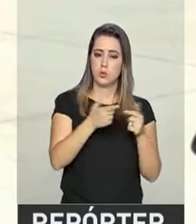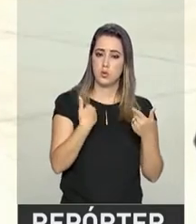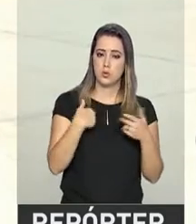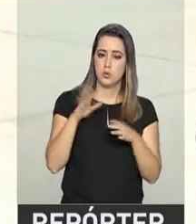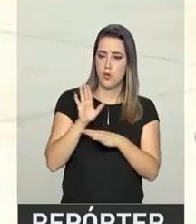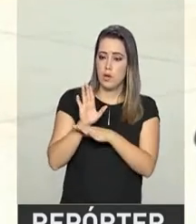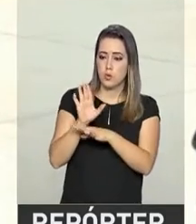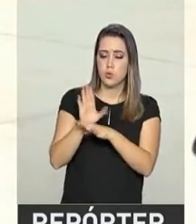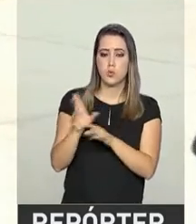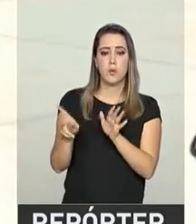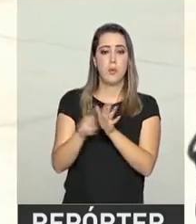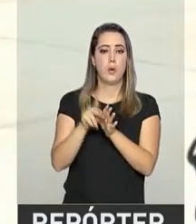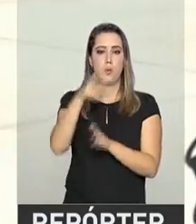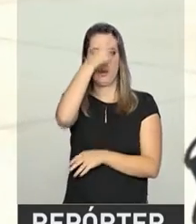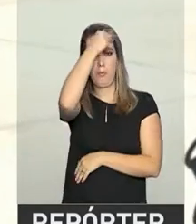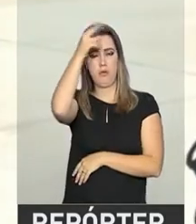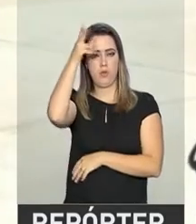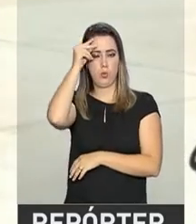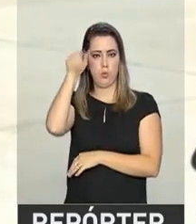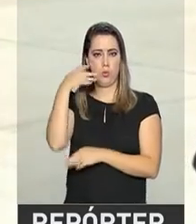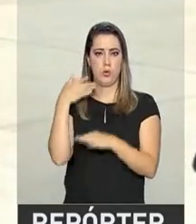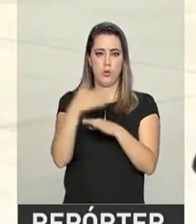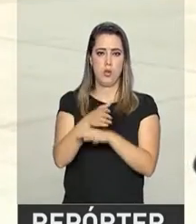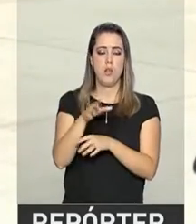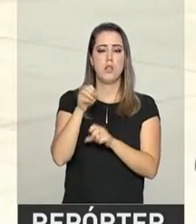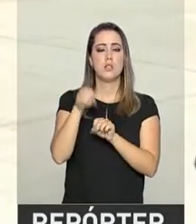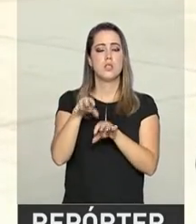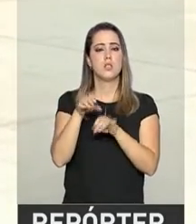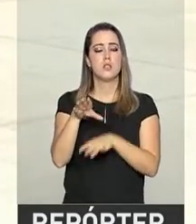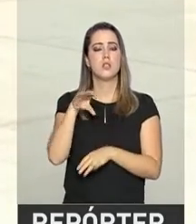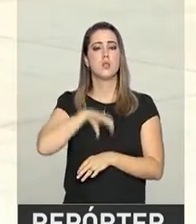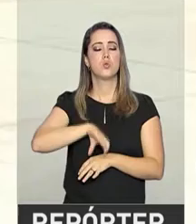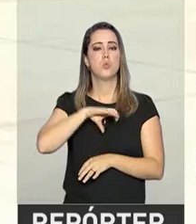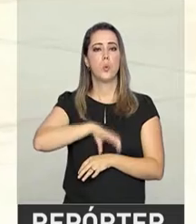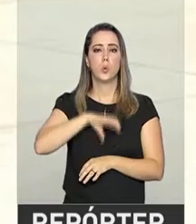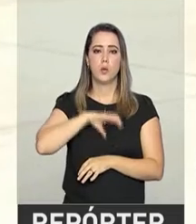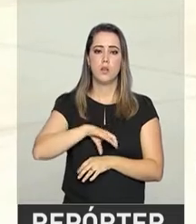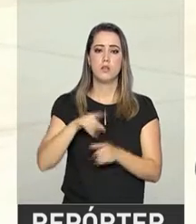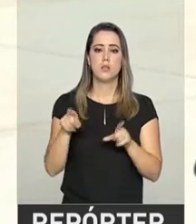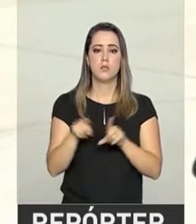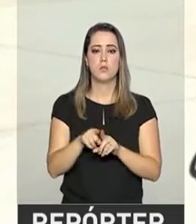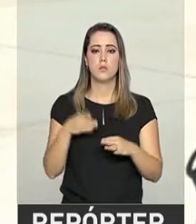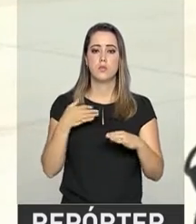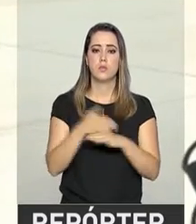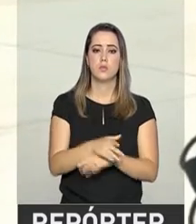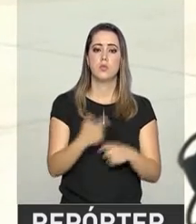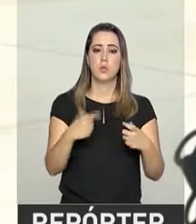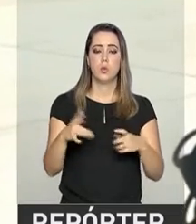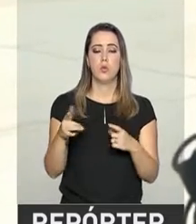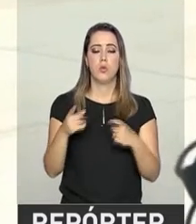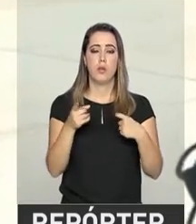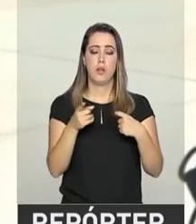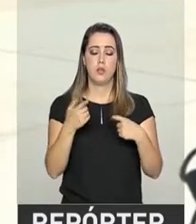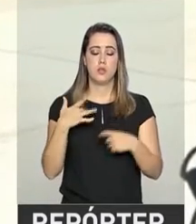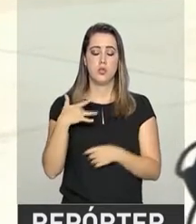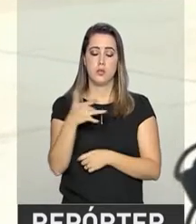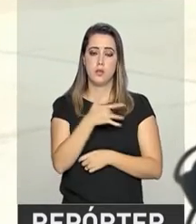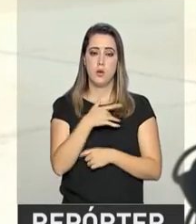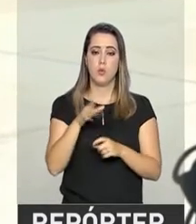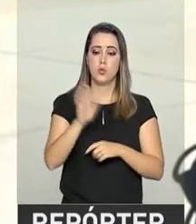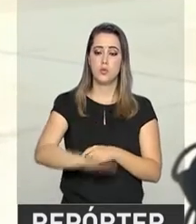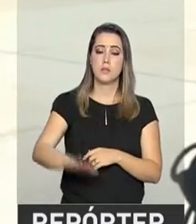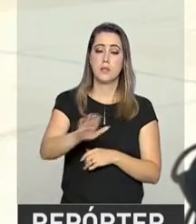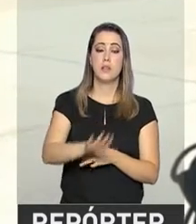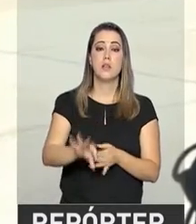o suporte da prefeitura, vão ter acesso a aulas de português, a cursos de português, acesso às unidades de saúde e as crianças vão